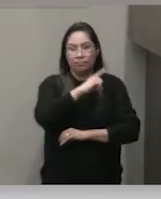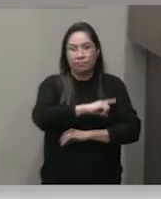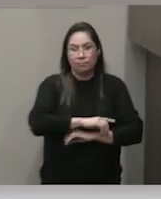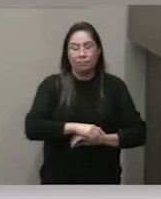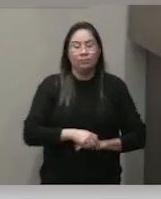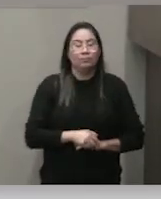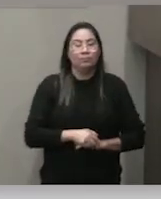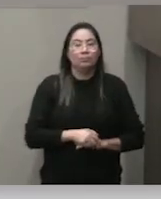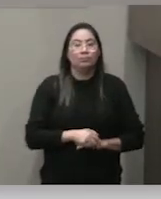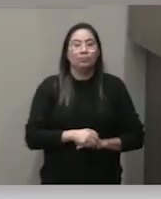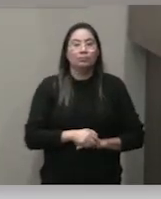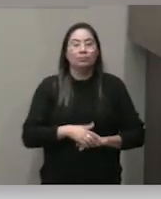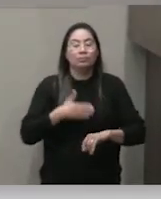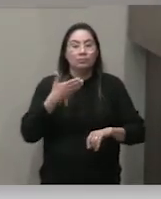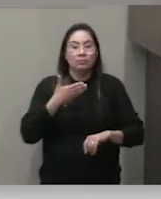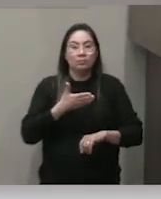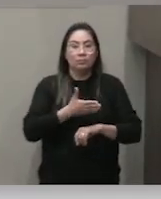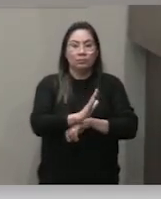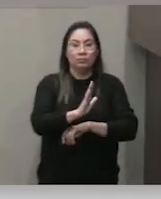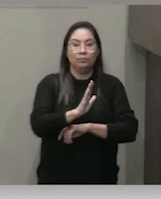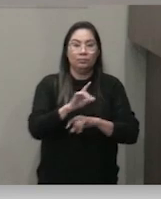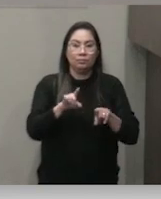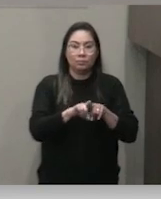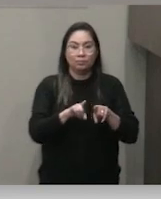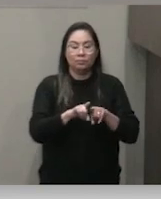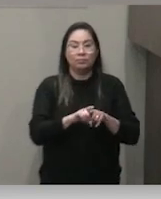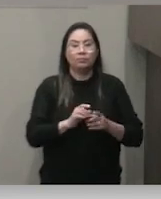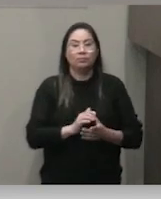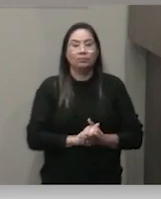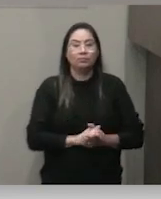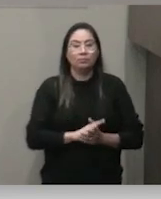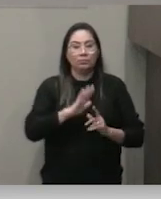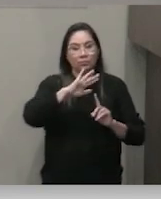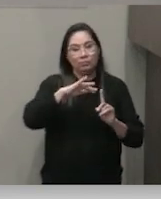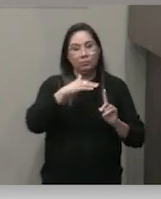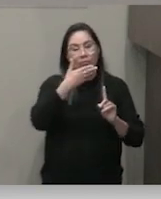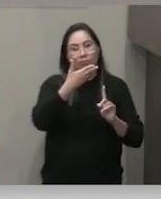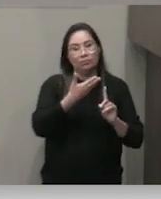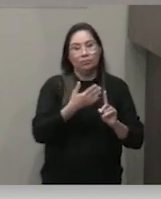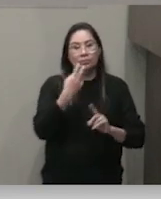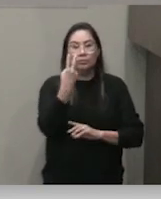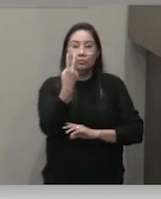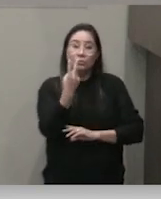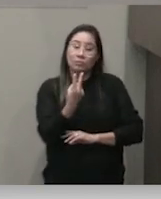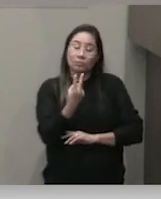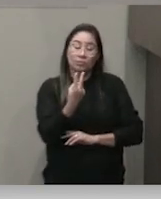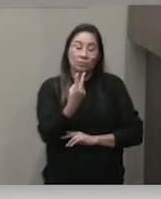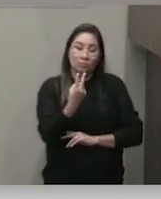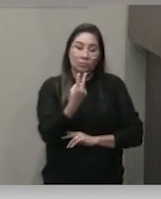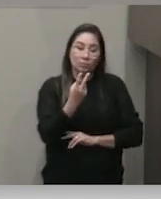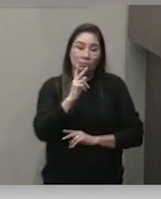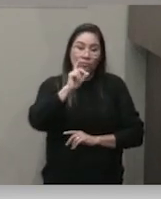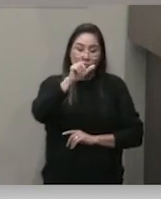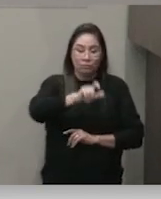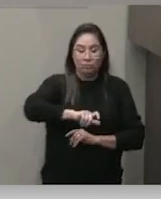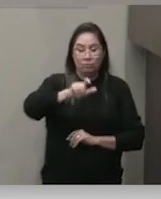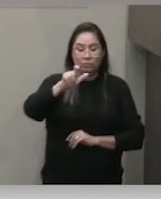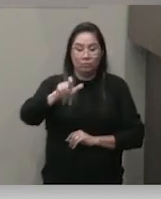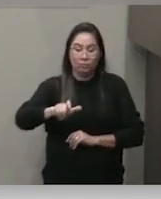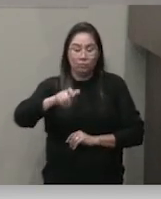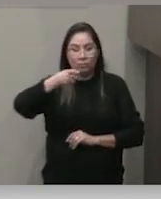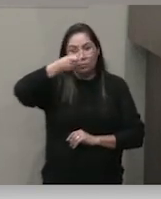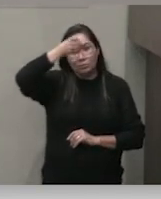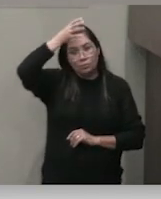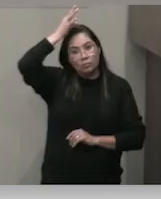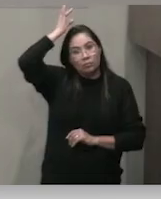prontamente foi aprovado por essa casa por unanimidade. A honra ao mérito a 2 nobres guerreiros do Corpo de